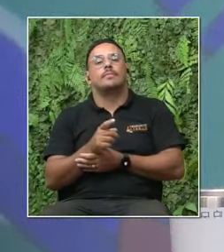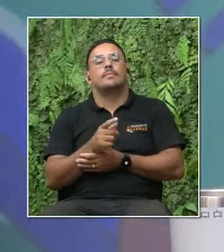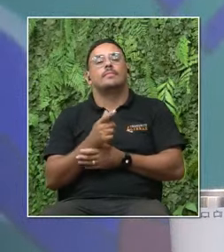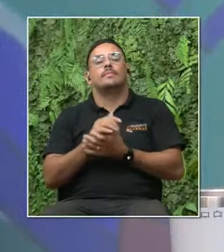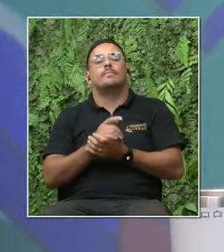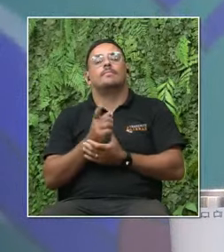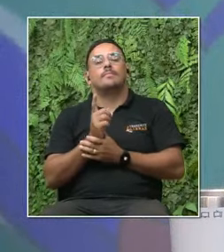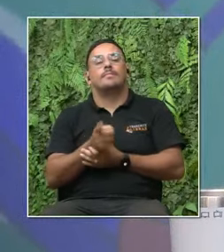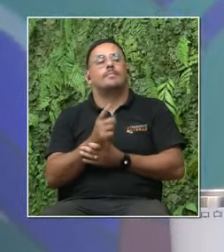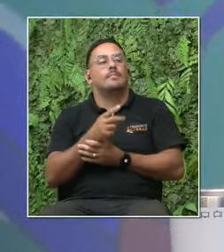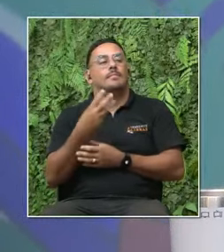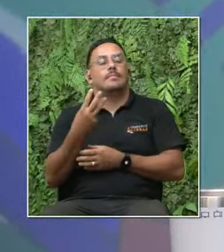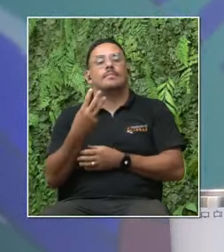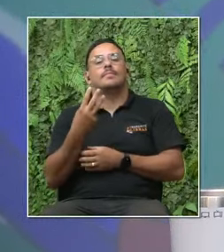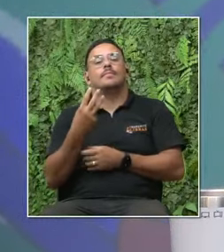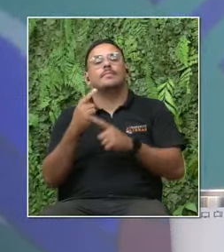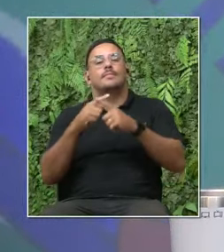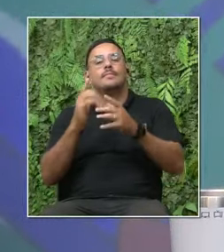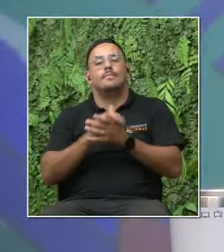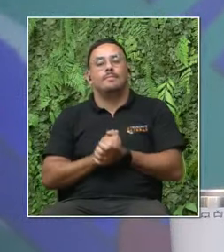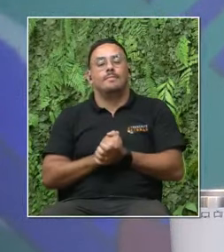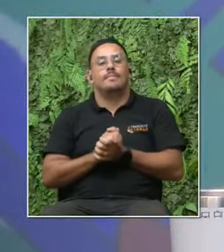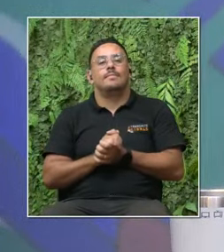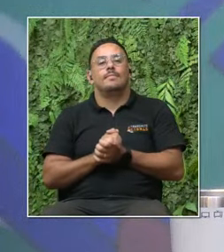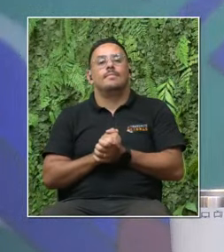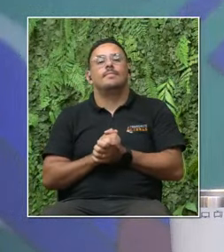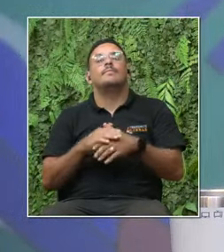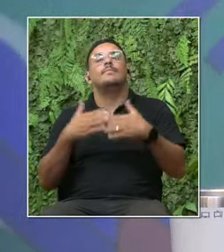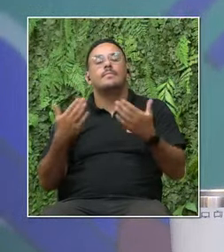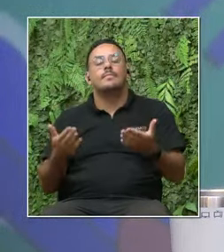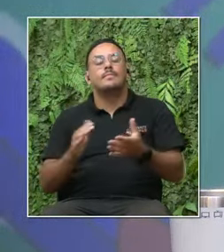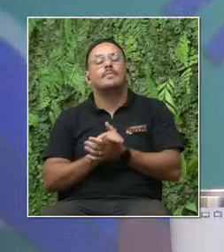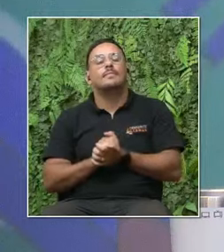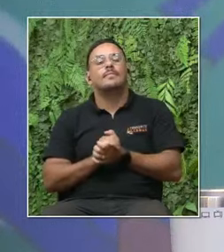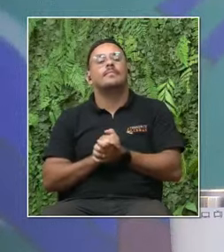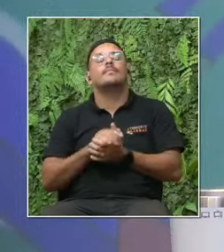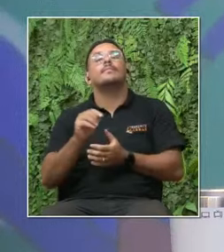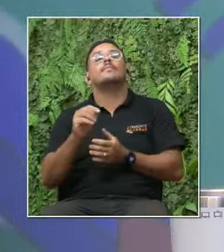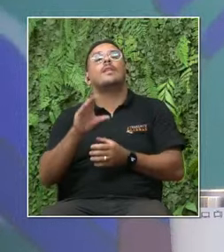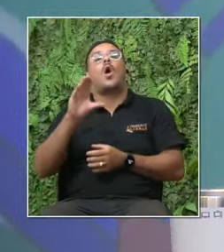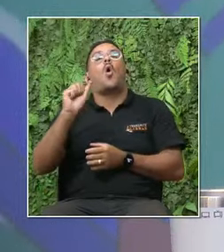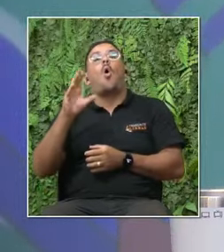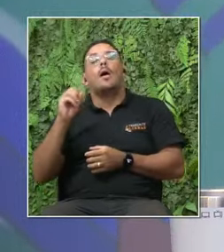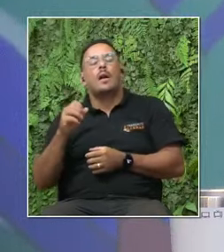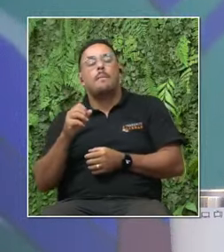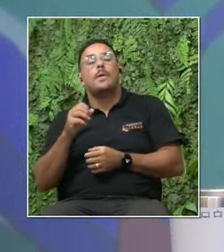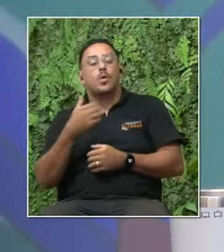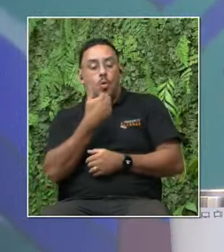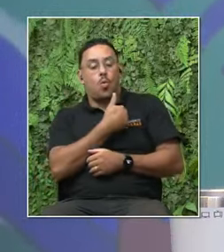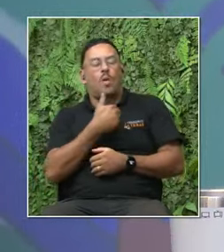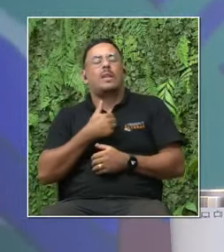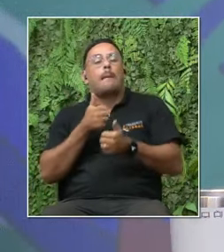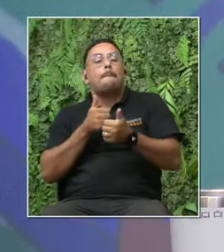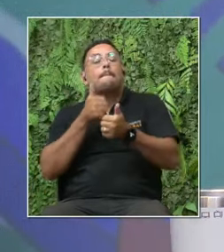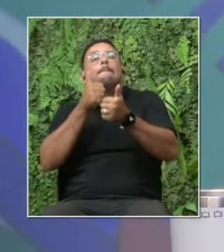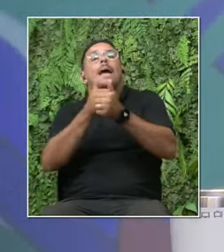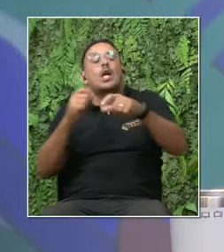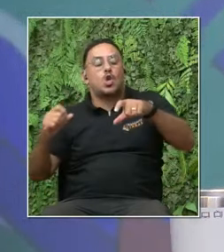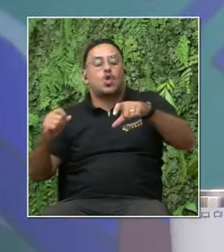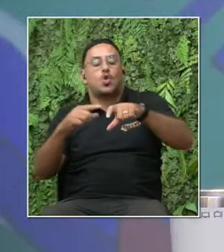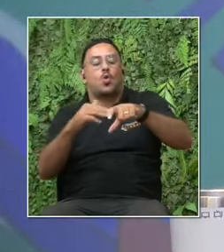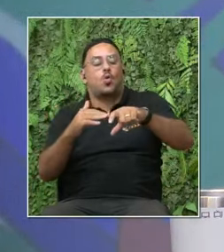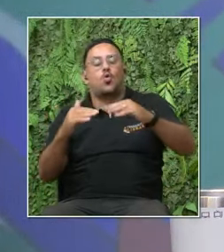coisa Tá conta para mim o cabido diz que o Atlético esteve mais próximo do Gol